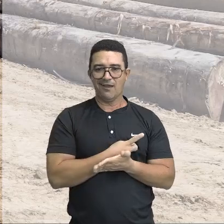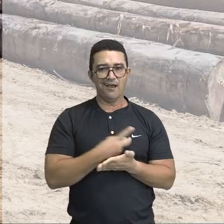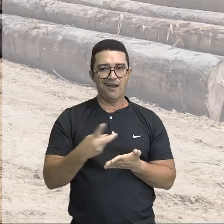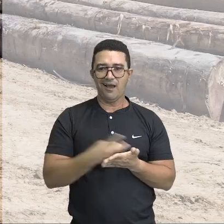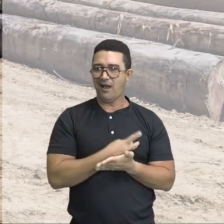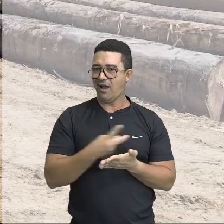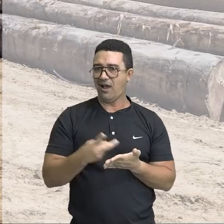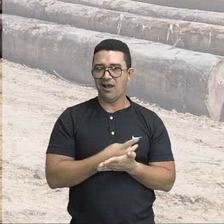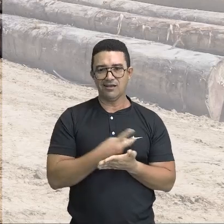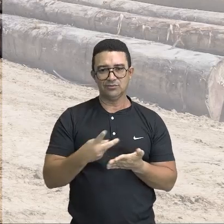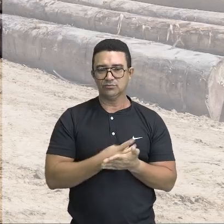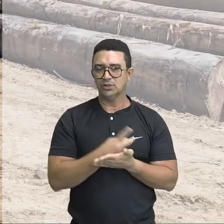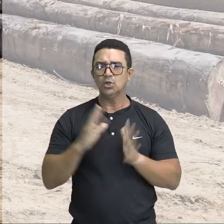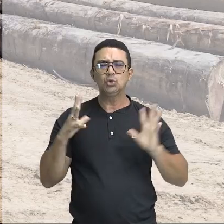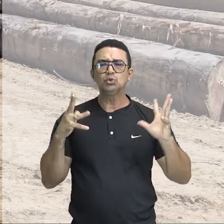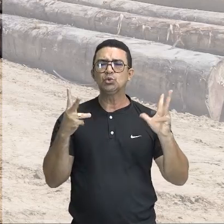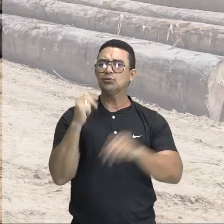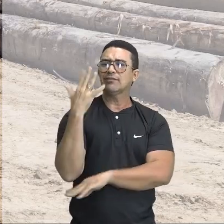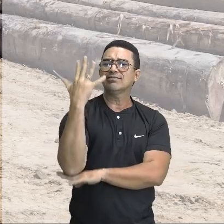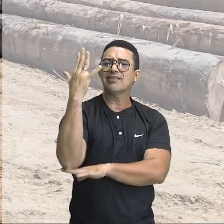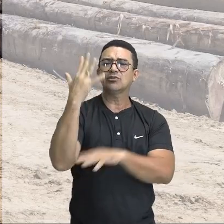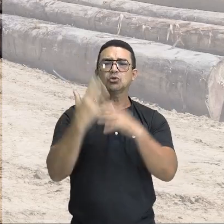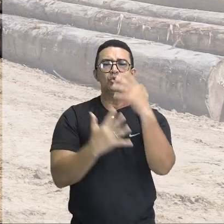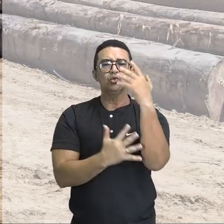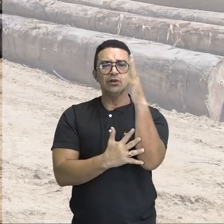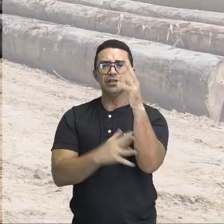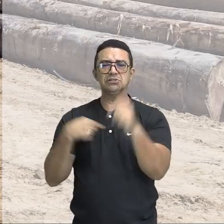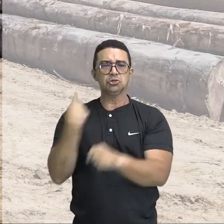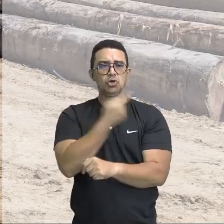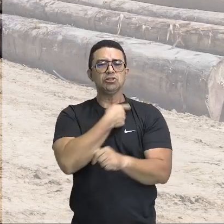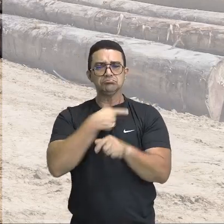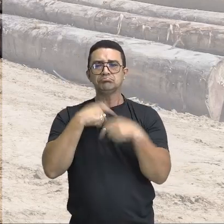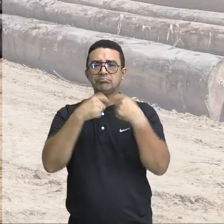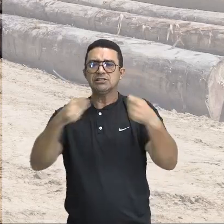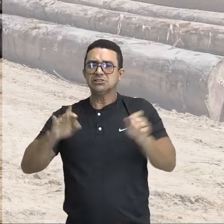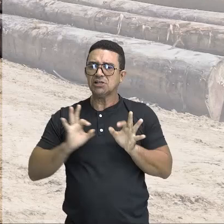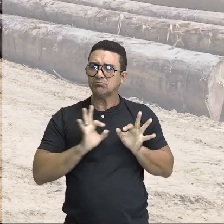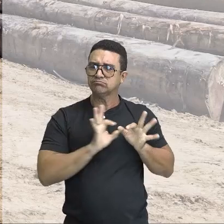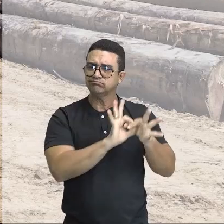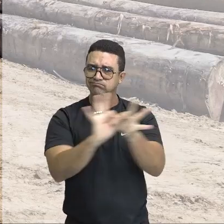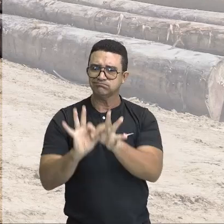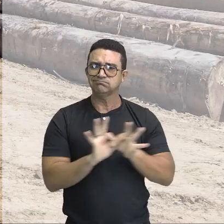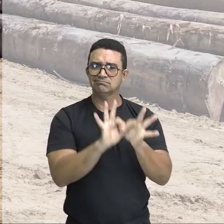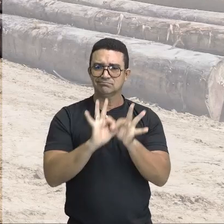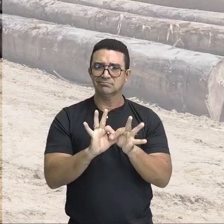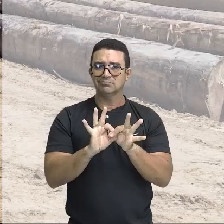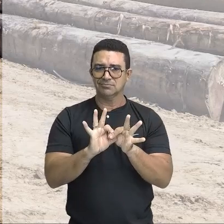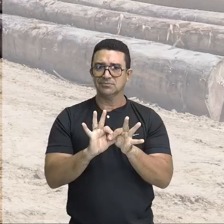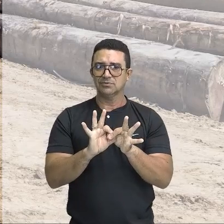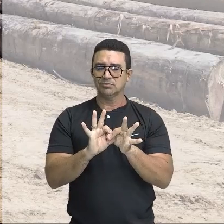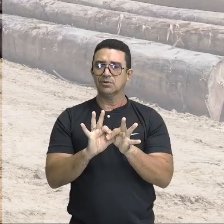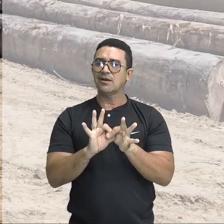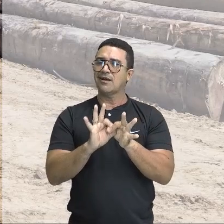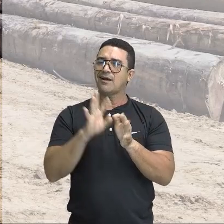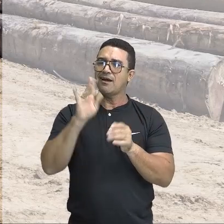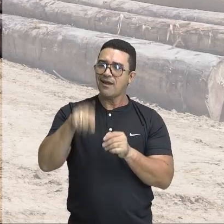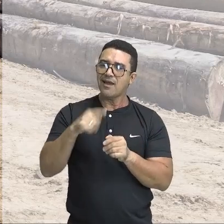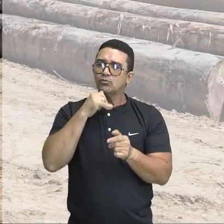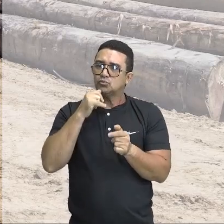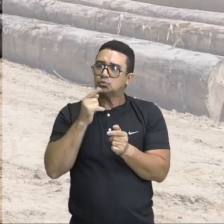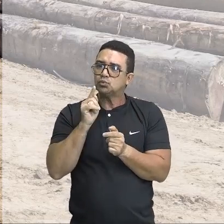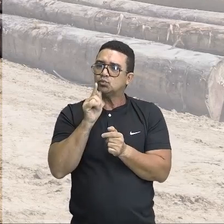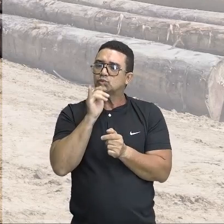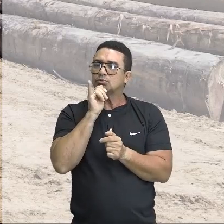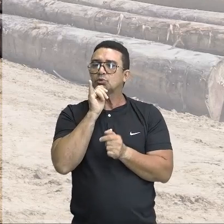grande. Toda a natureza depende um dos outros. Como a senhora bem falou, é um ciclo que